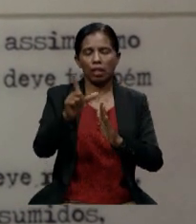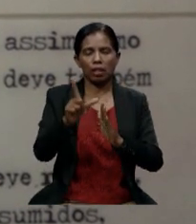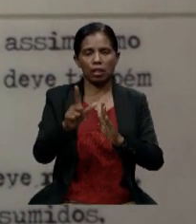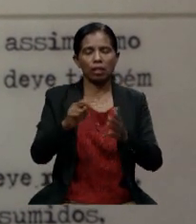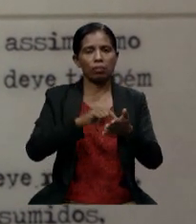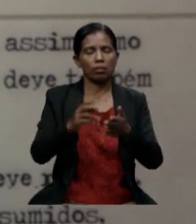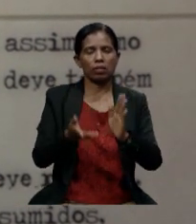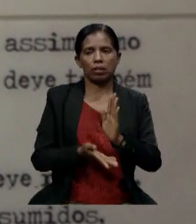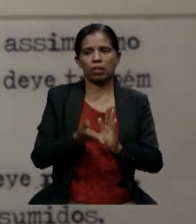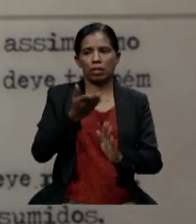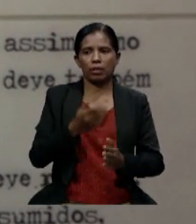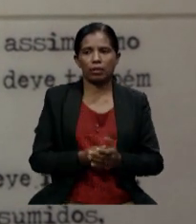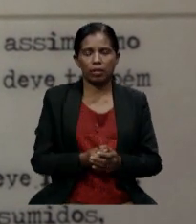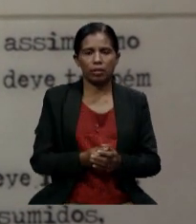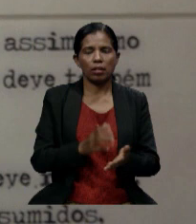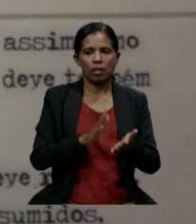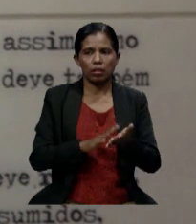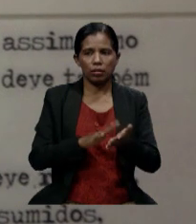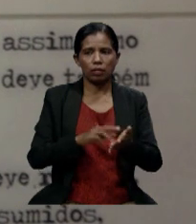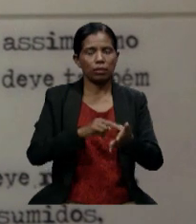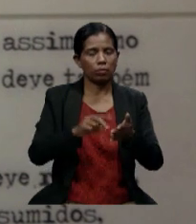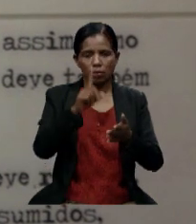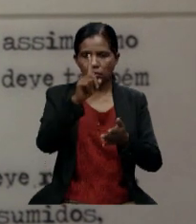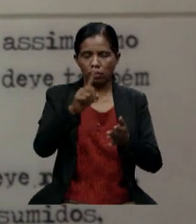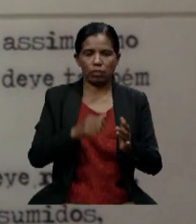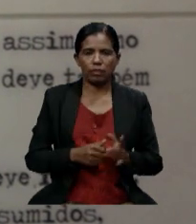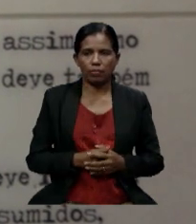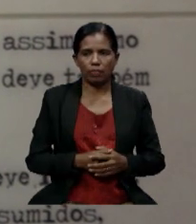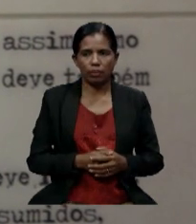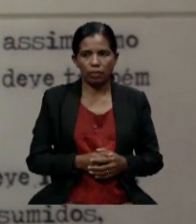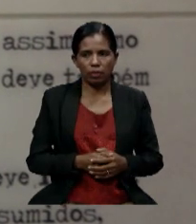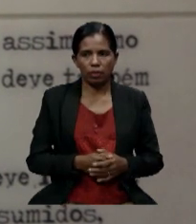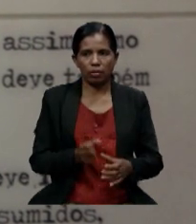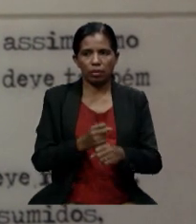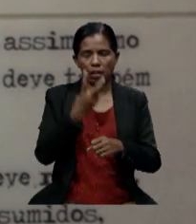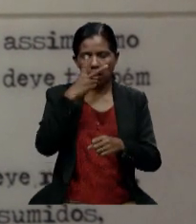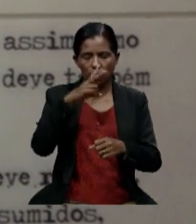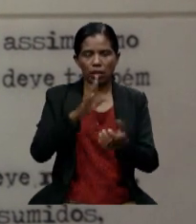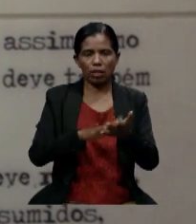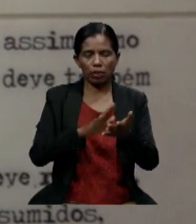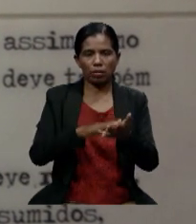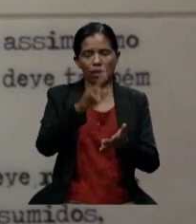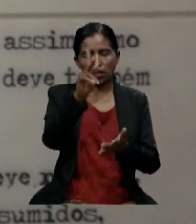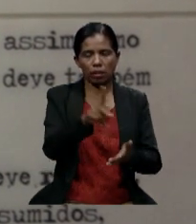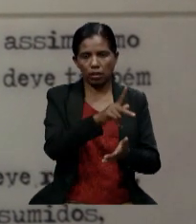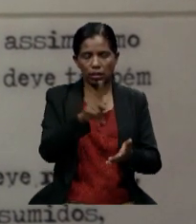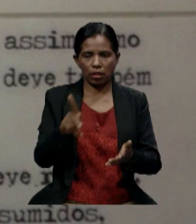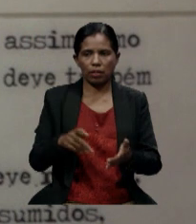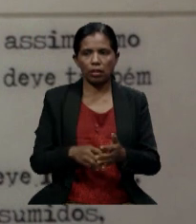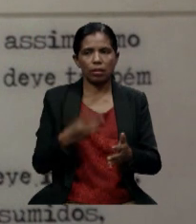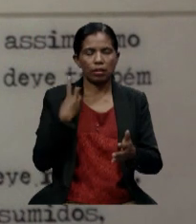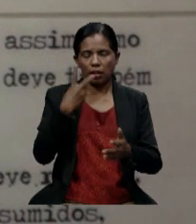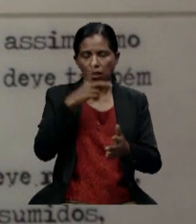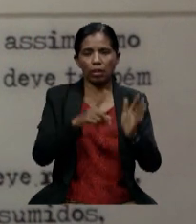então identifica a escola nem número sei halo o look passa revista para a escola cristal nem viu aí tapela para